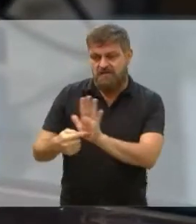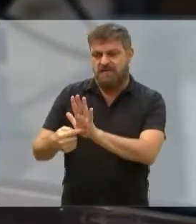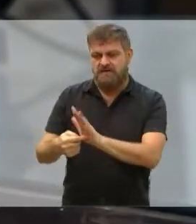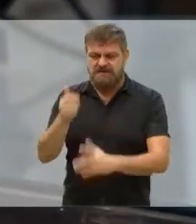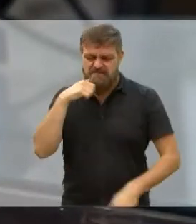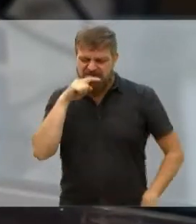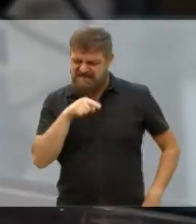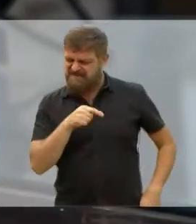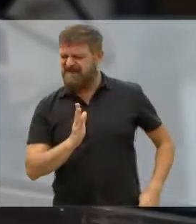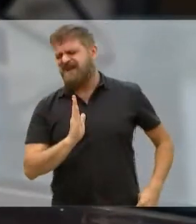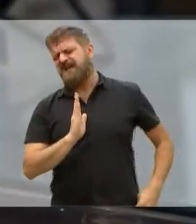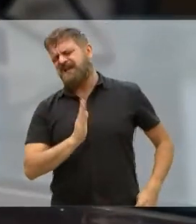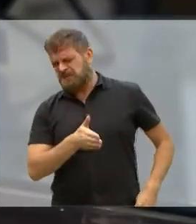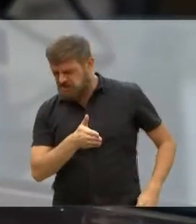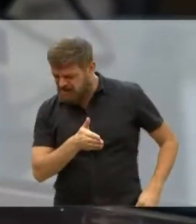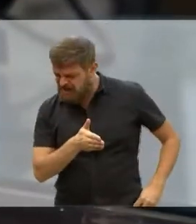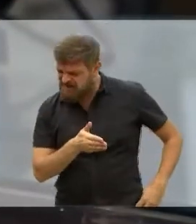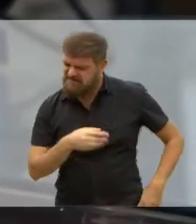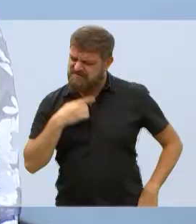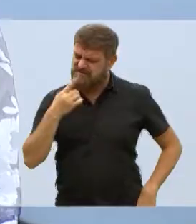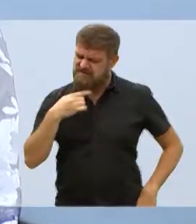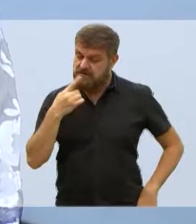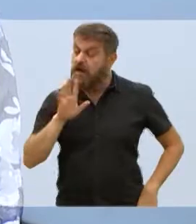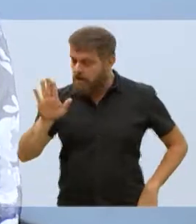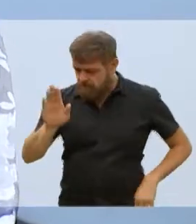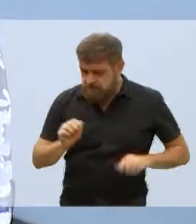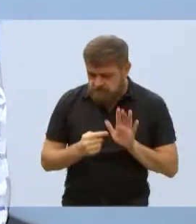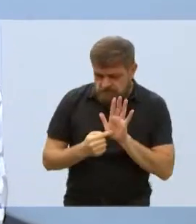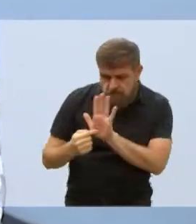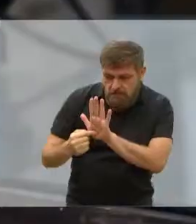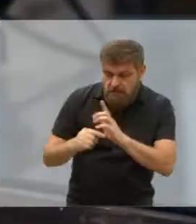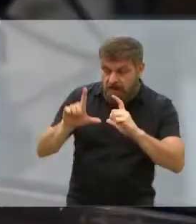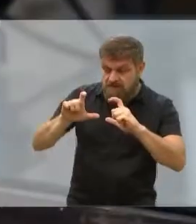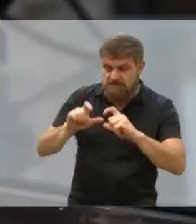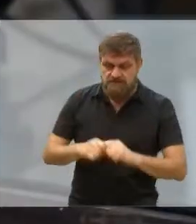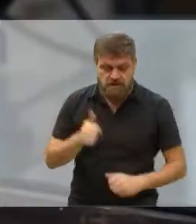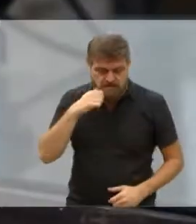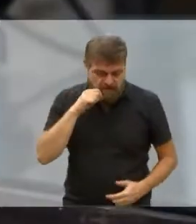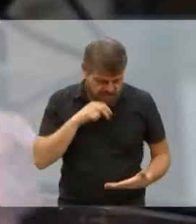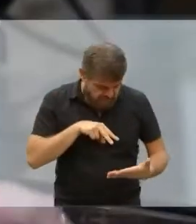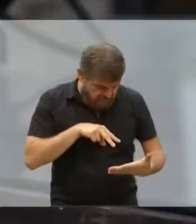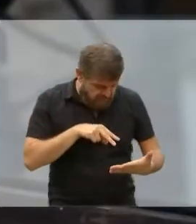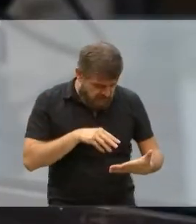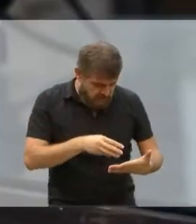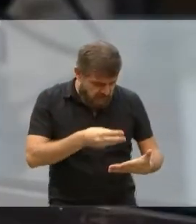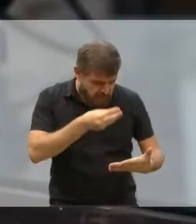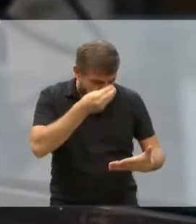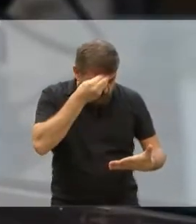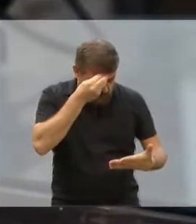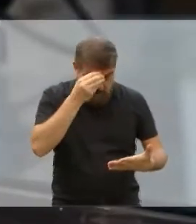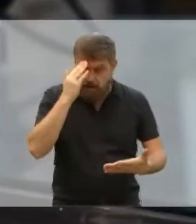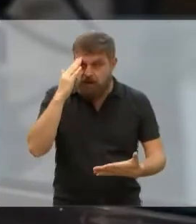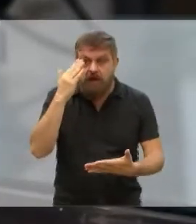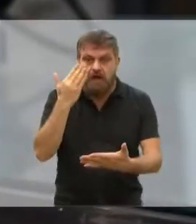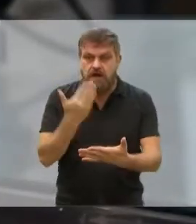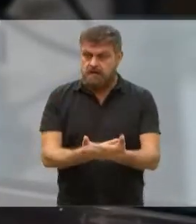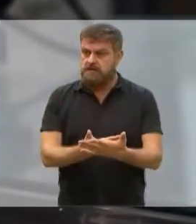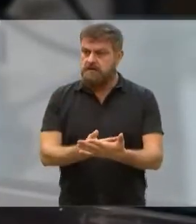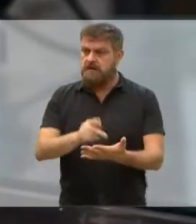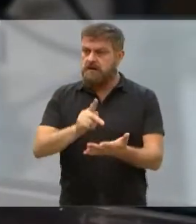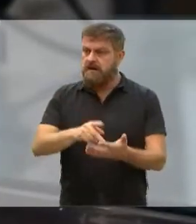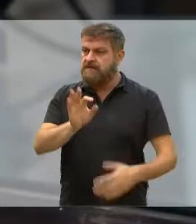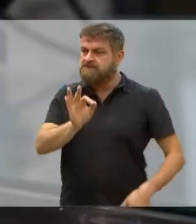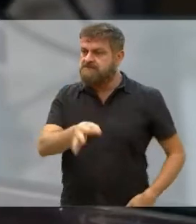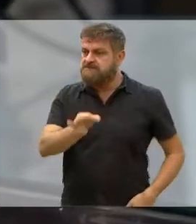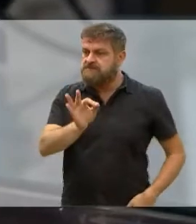daí você fala para a mãe, ele já está fazendo mesmo? Tá aqui, ó. Porque daí isso eu empodero essa mãe, porque ela viu, ela fala,